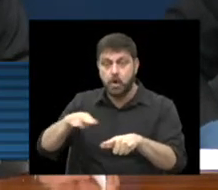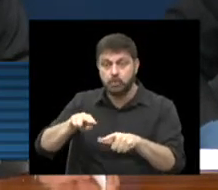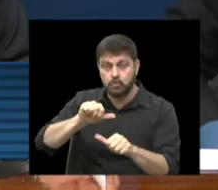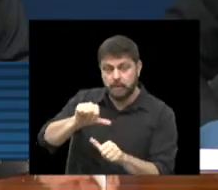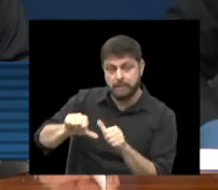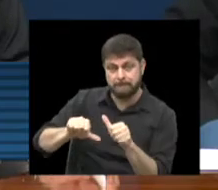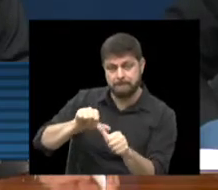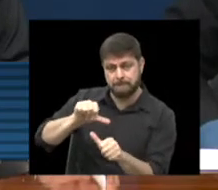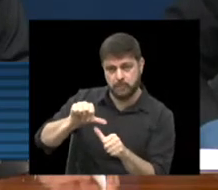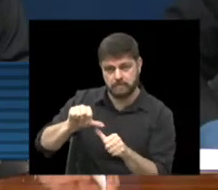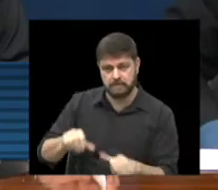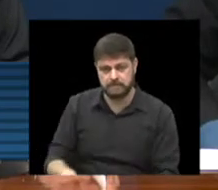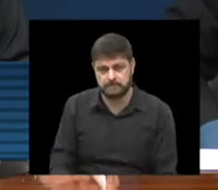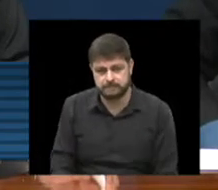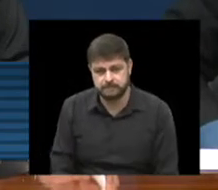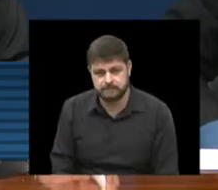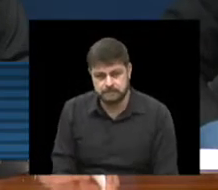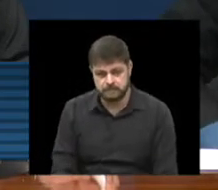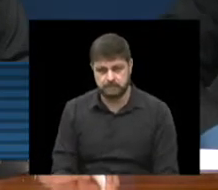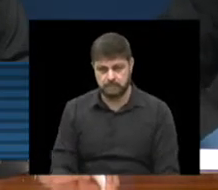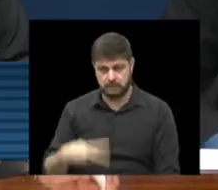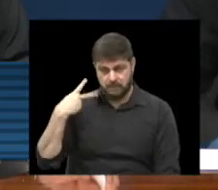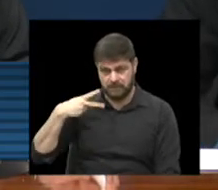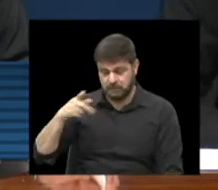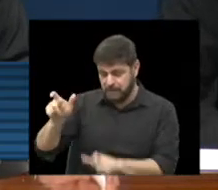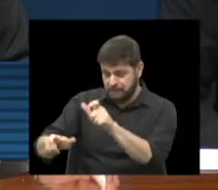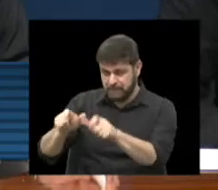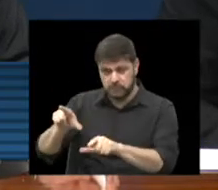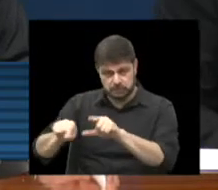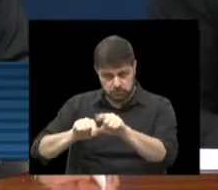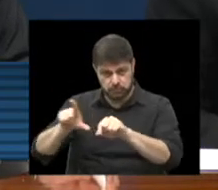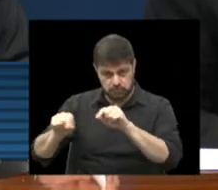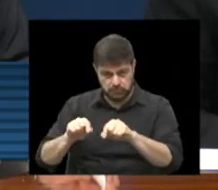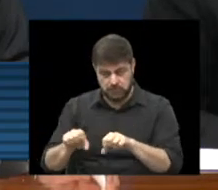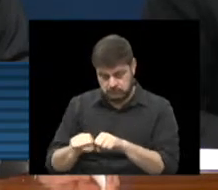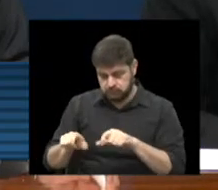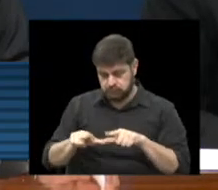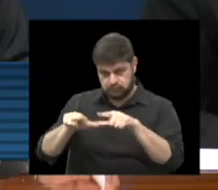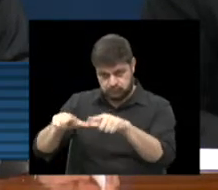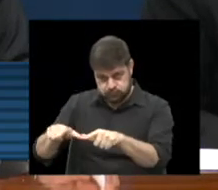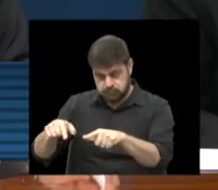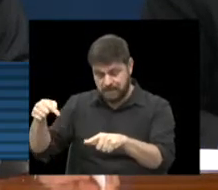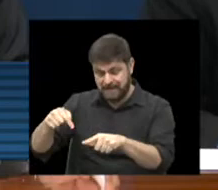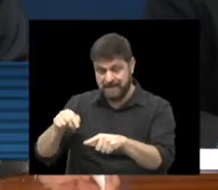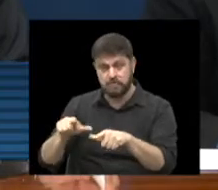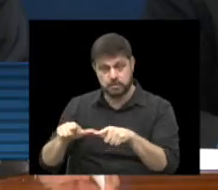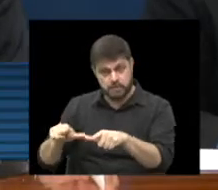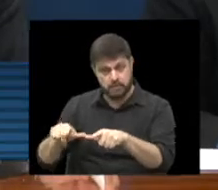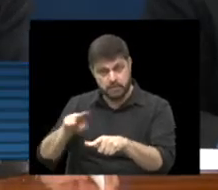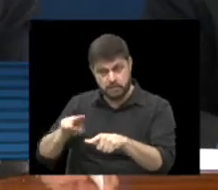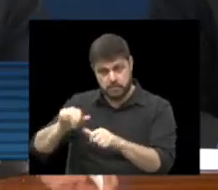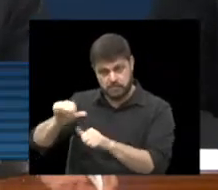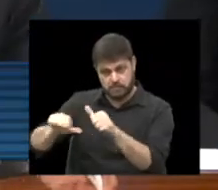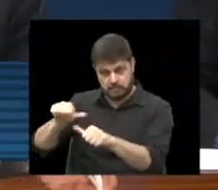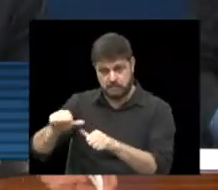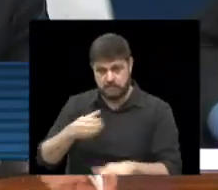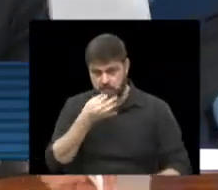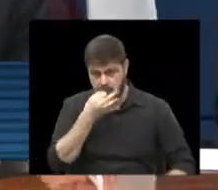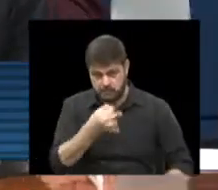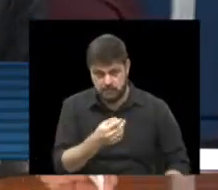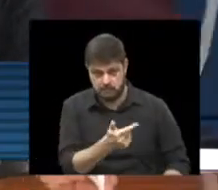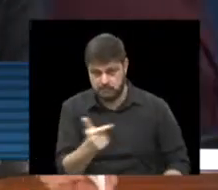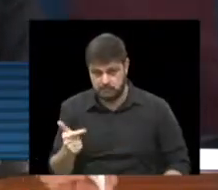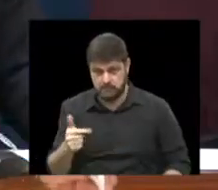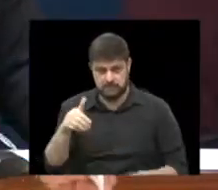1999, que dispõe sobre as concessões de honraria pela Câmara Municipal, da outras providências. Parecer da Comissão de Honraria favorável, parecer favorável, não havendo vereador